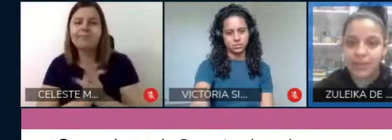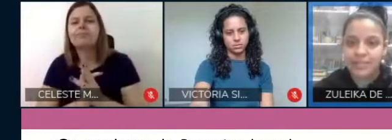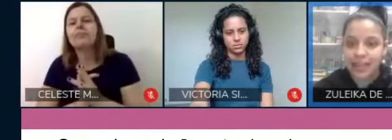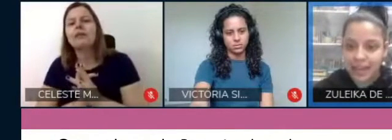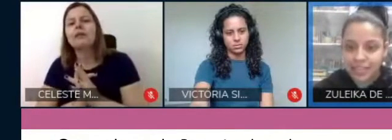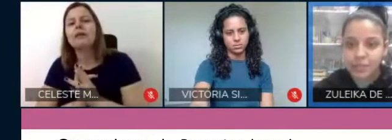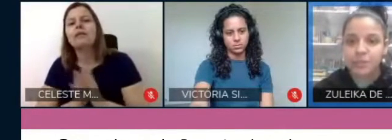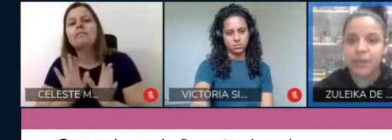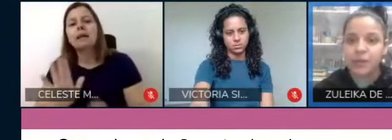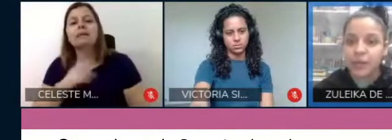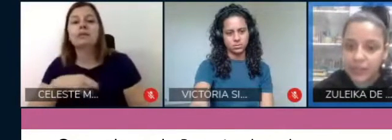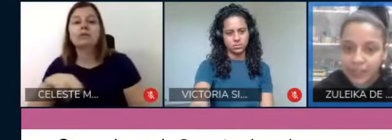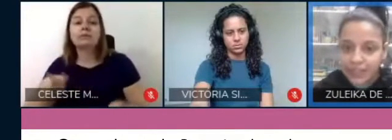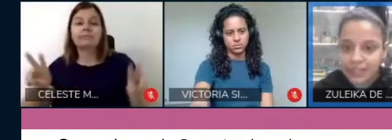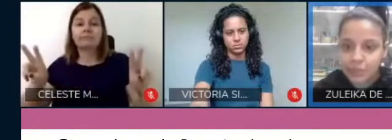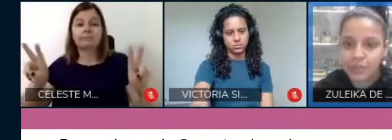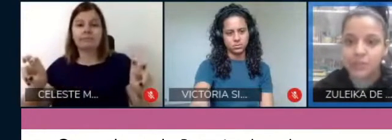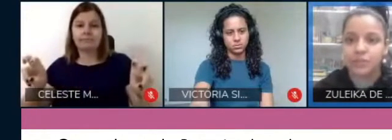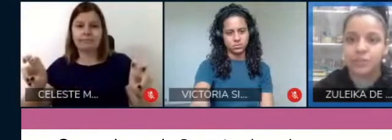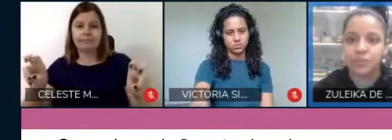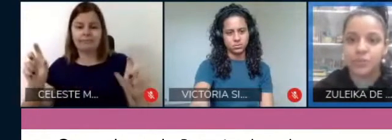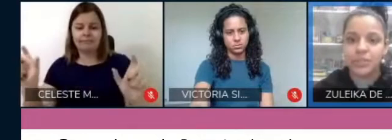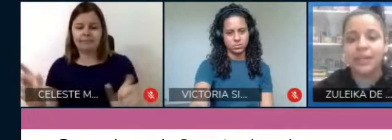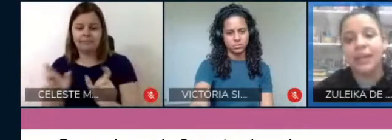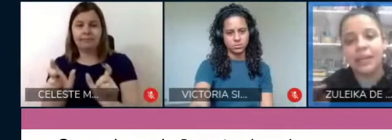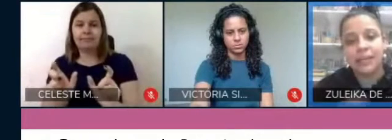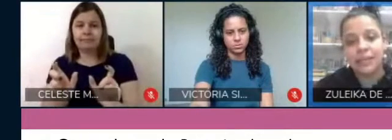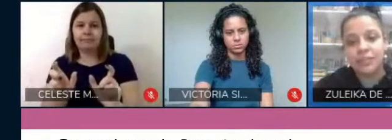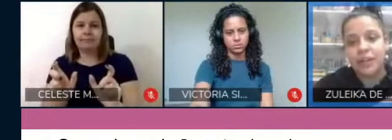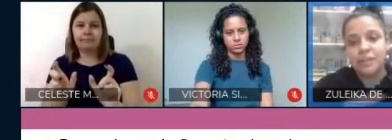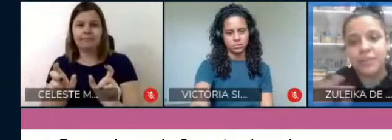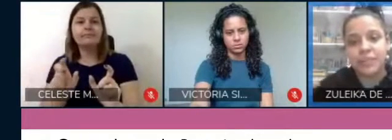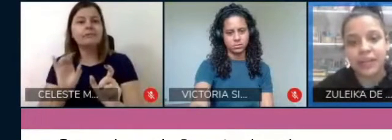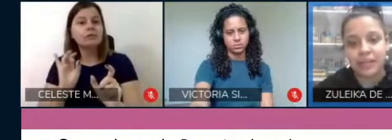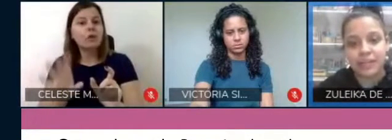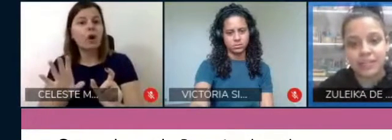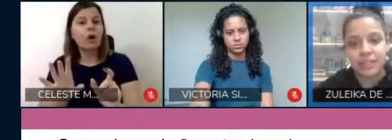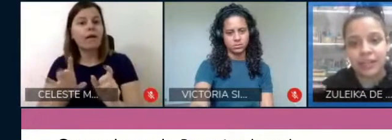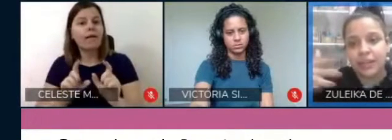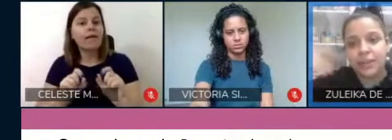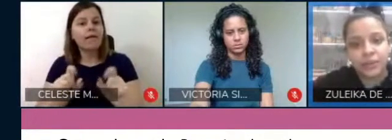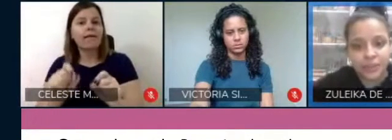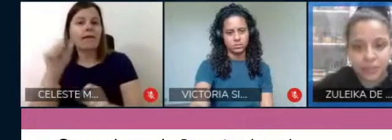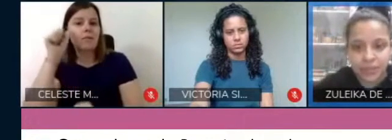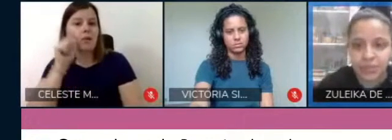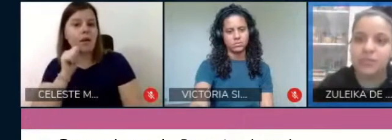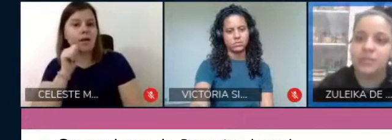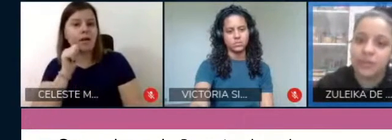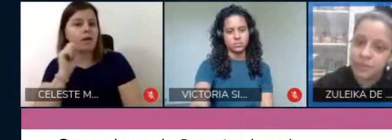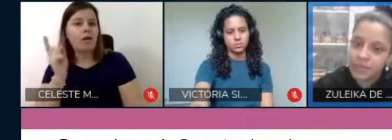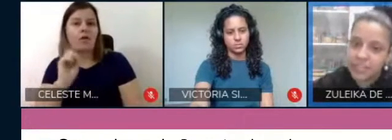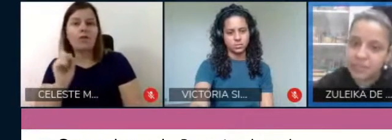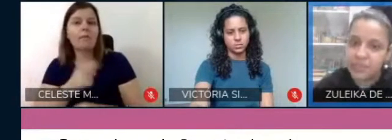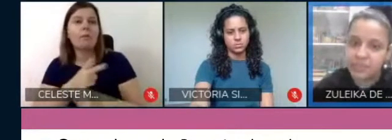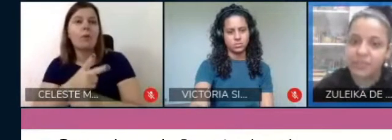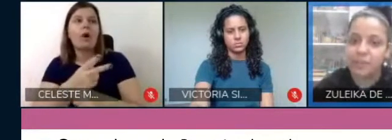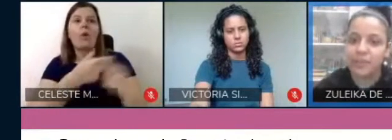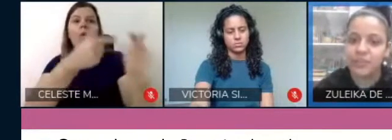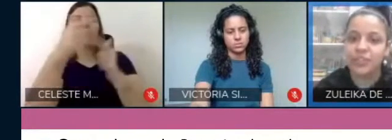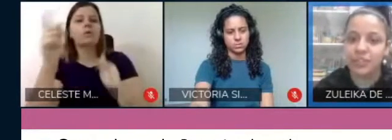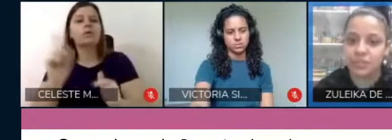usar as aspas para unir essa expressão de busca e ele não vai buscar câncer em outras pessoas, vai